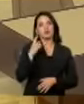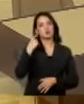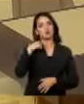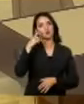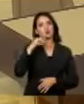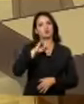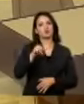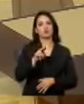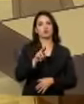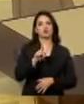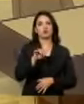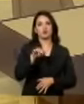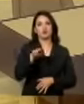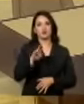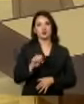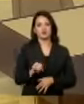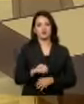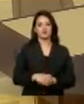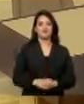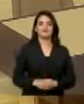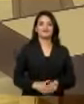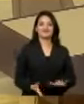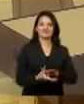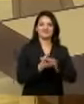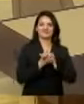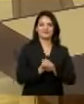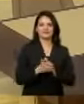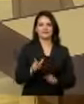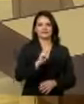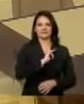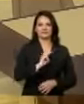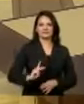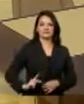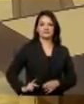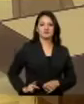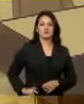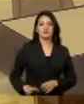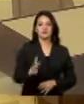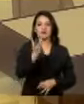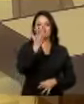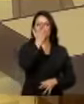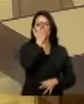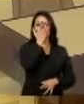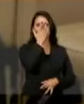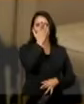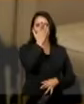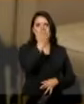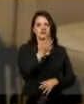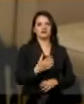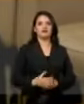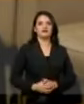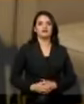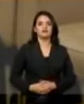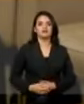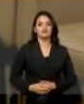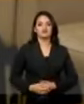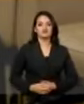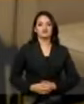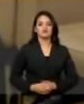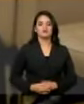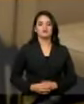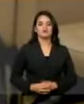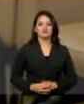Excelentíssimo senhor ministro-presidente do Egrégio Supremo Tribunal Federal, Dias Toffoli,